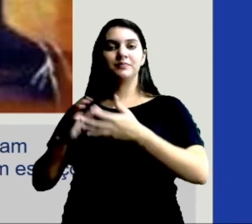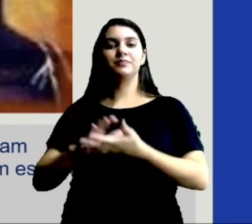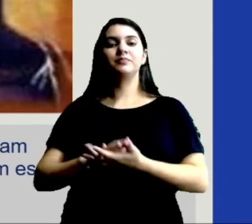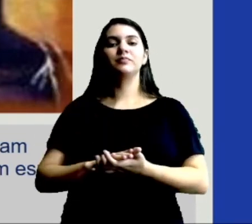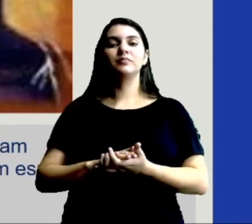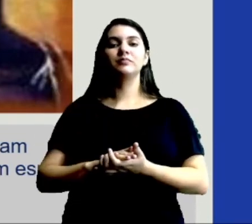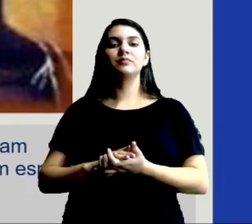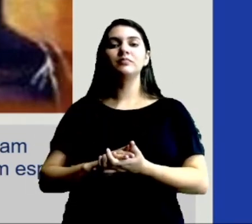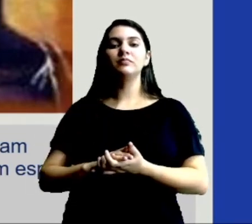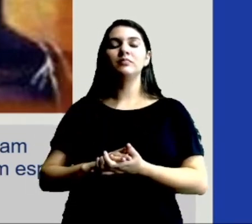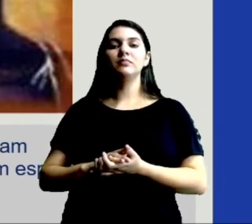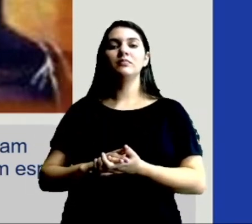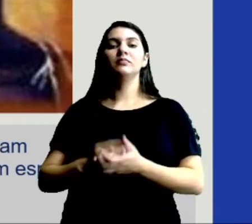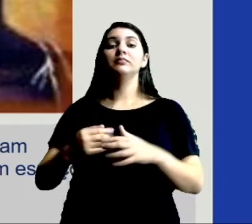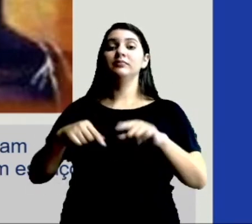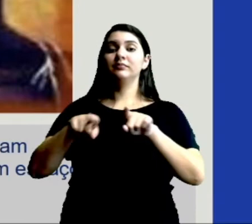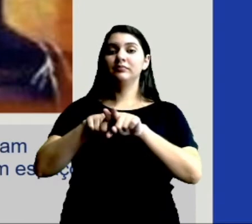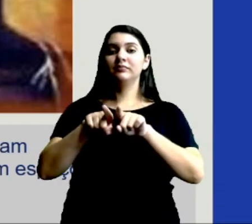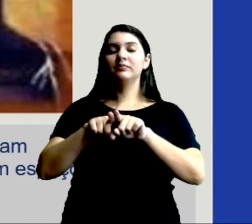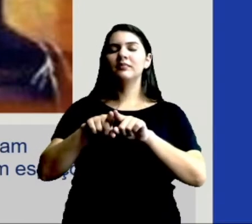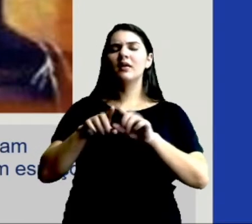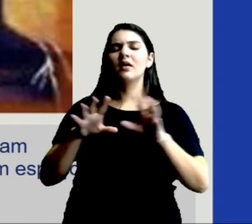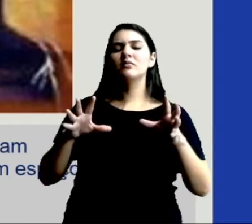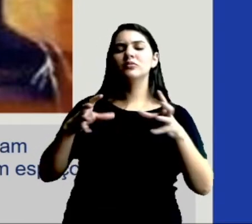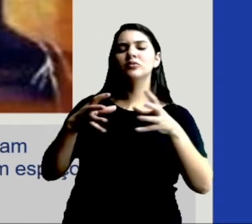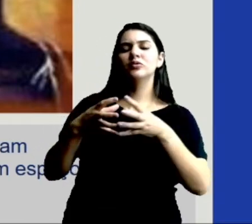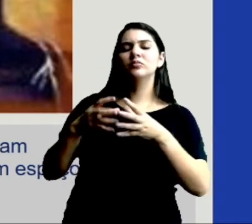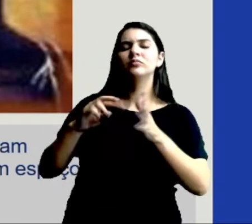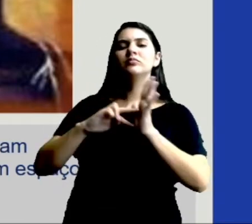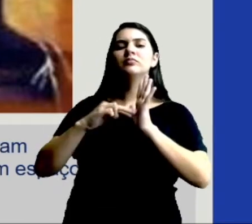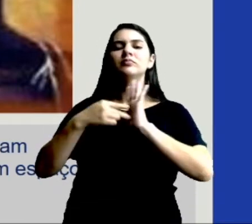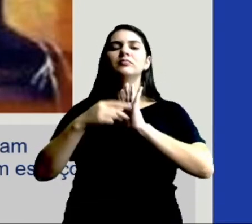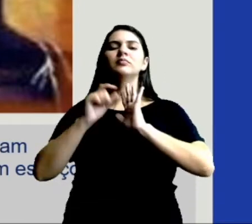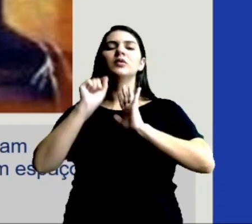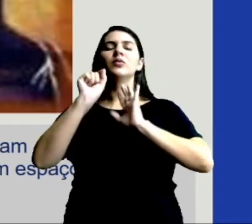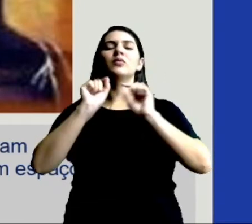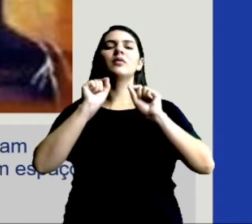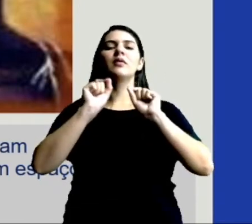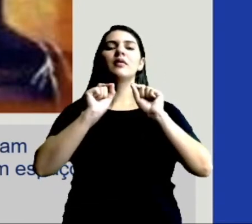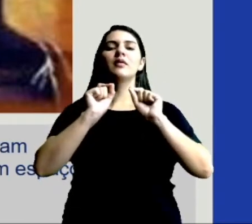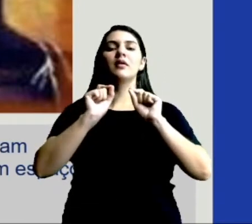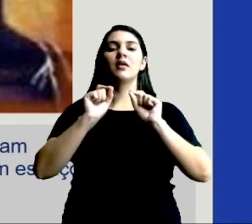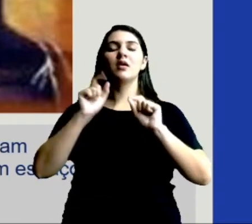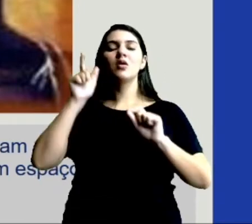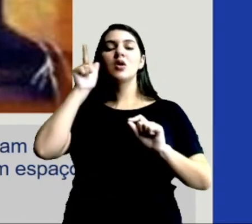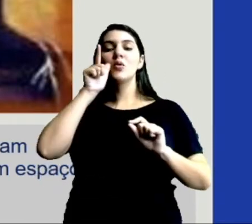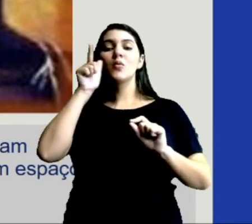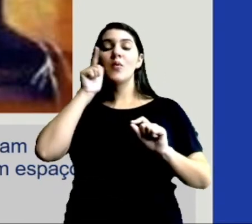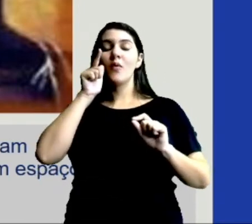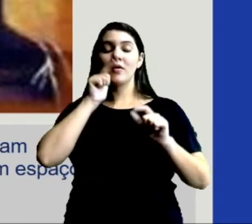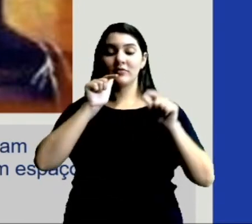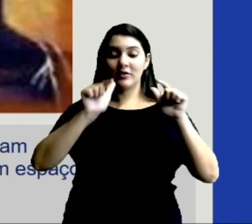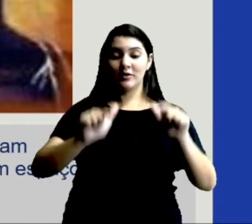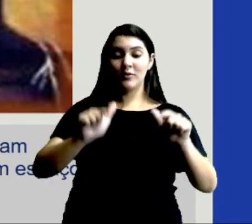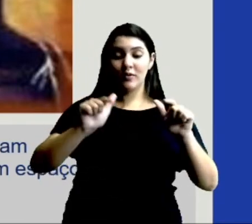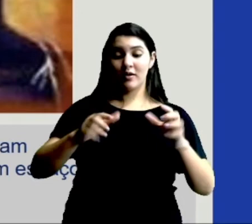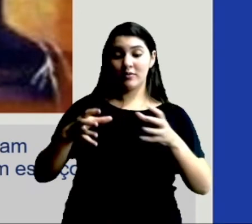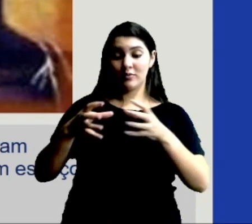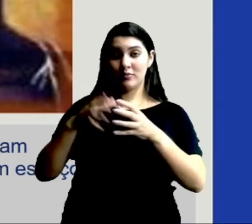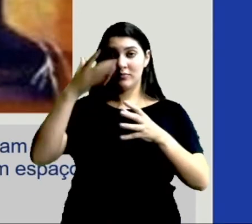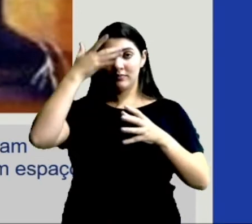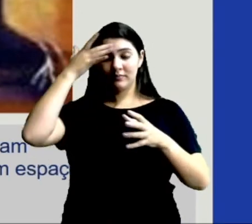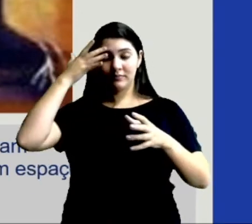quilombos, e quilombo significa que é uma conquista territorial de um grupo de indivíduos